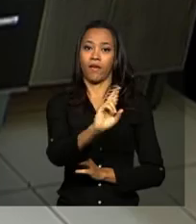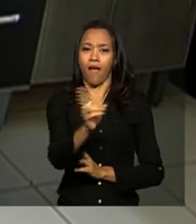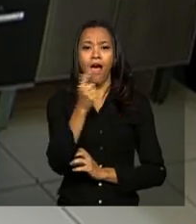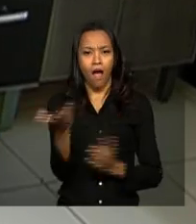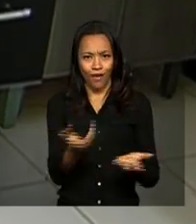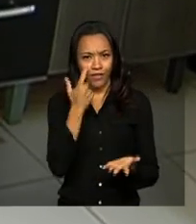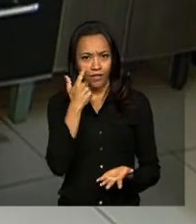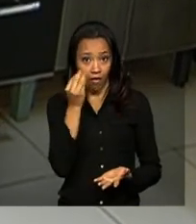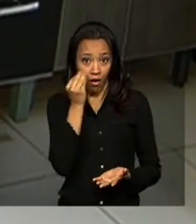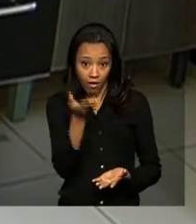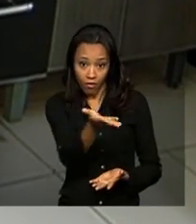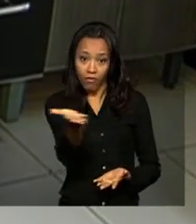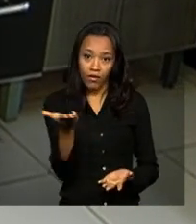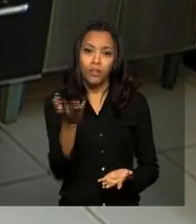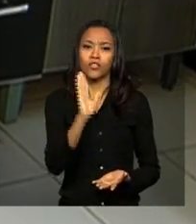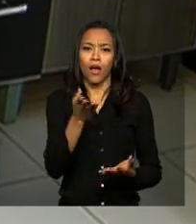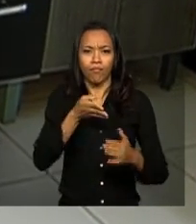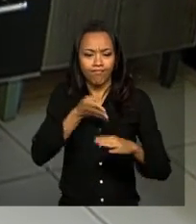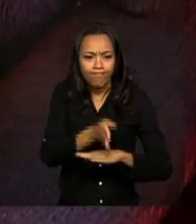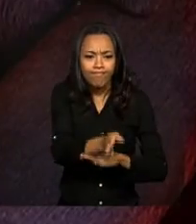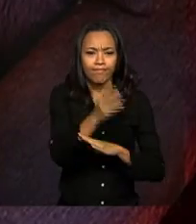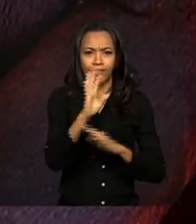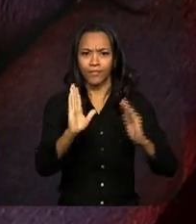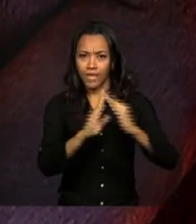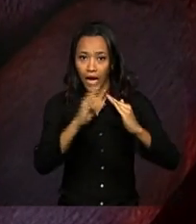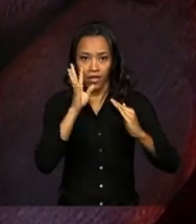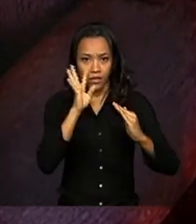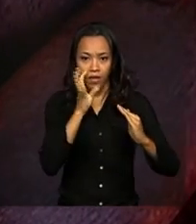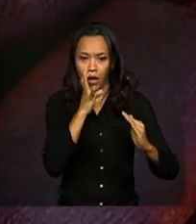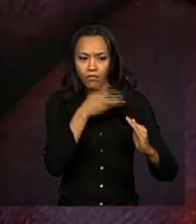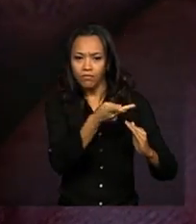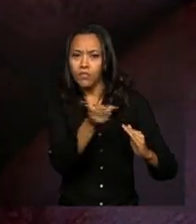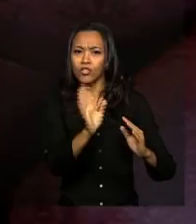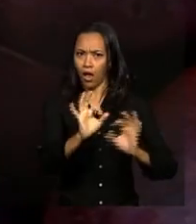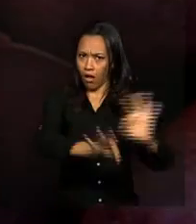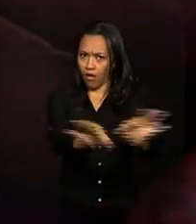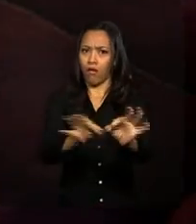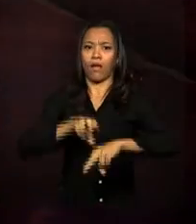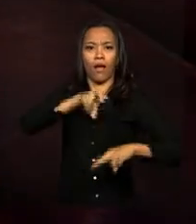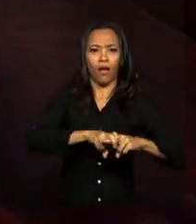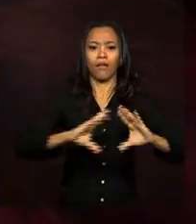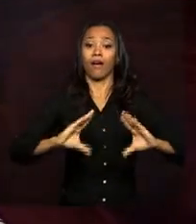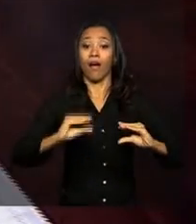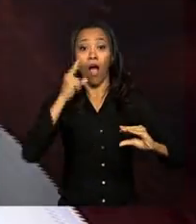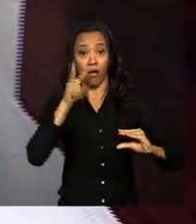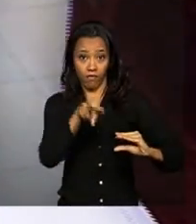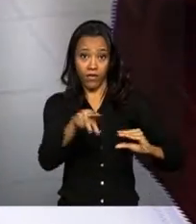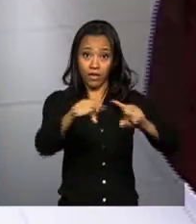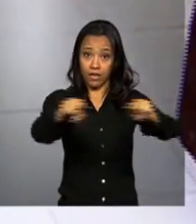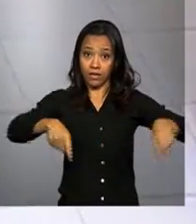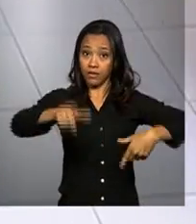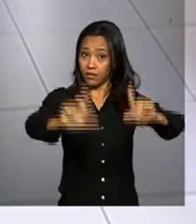feitas pela nossa equipe agora pouco de dentro da residência já mobiliada você vê aí a sala de